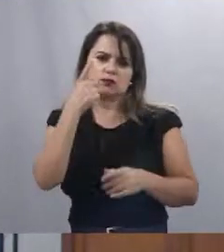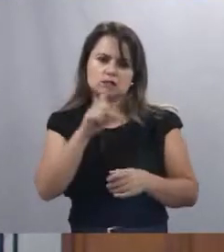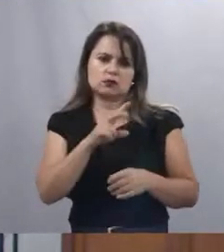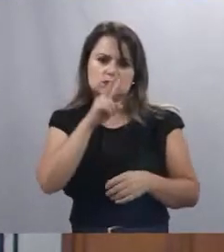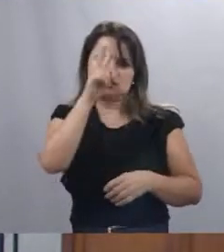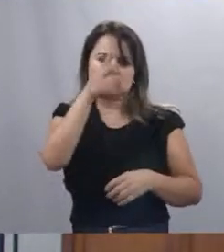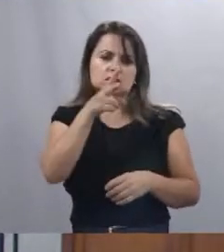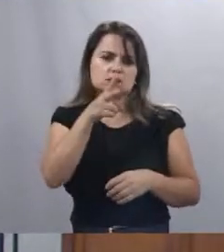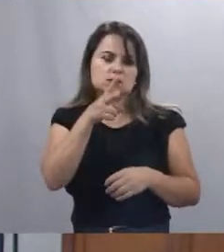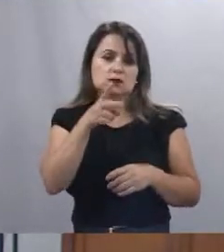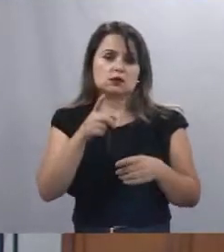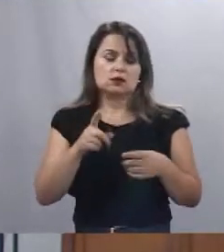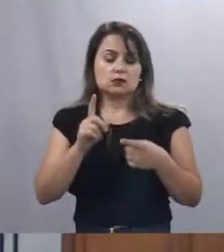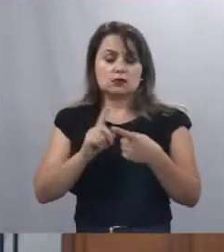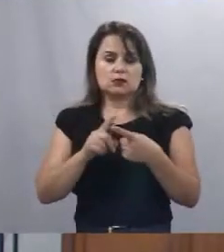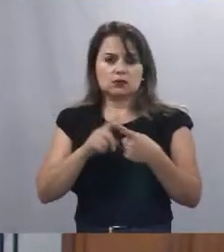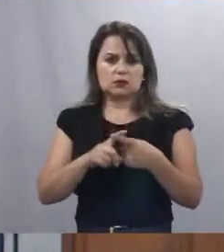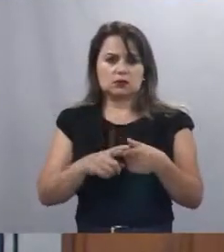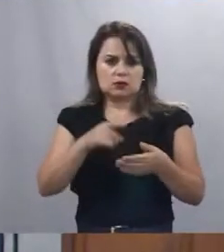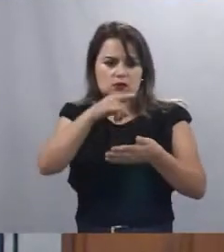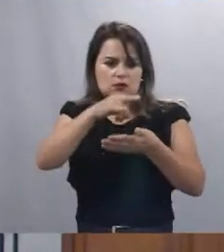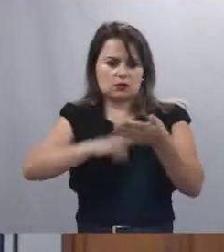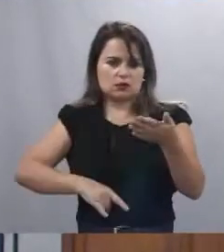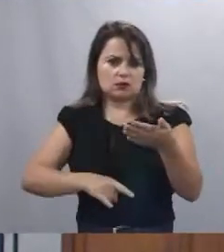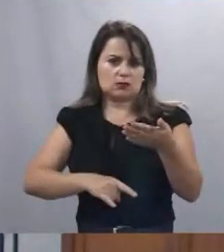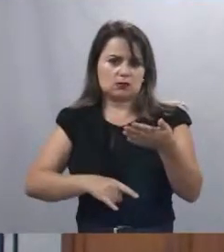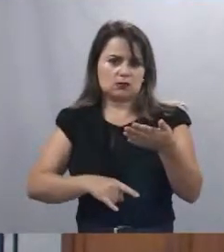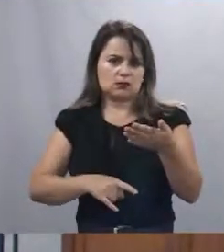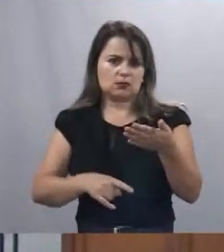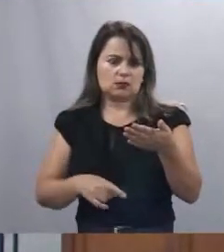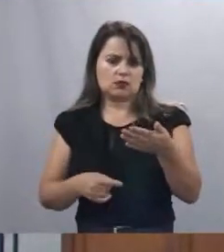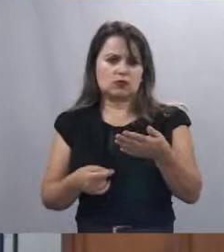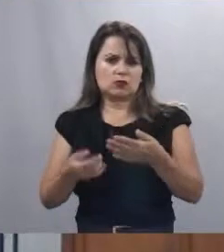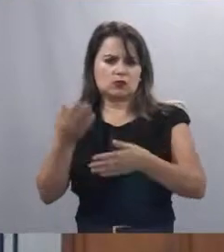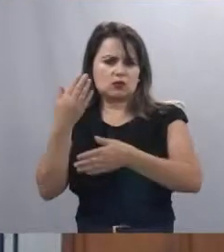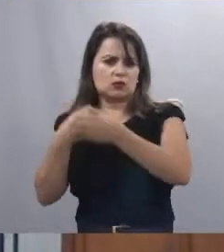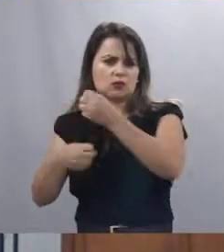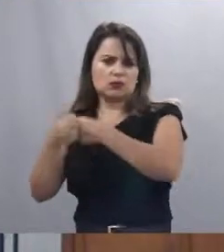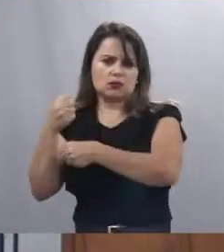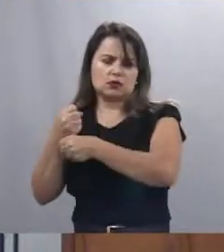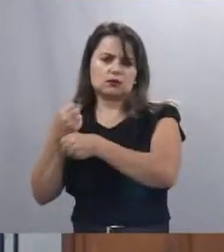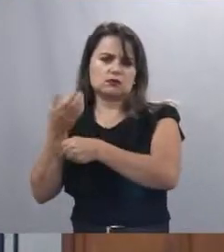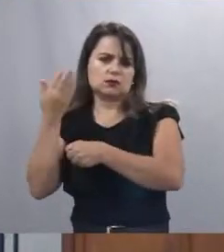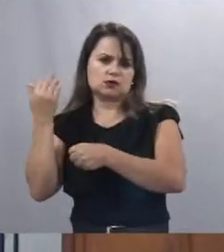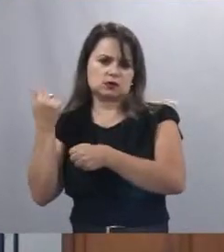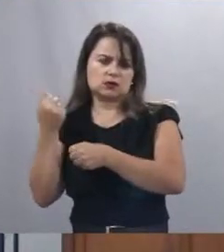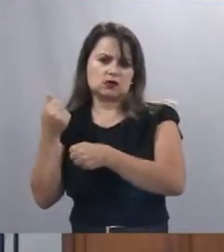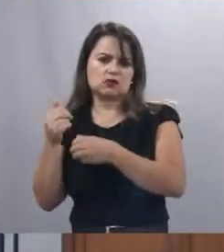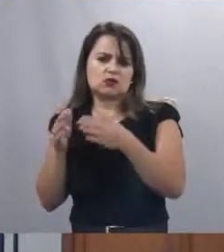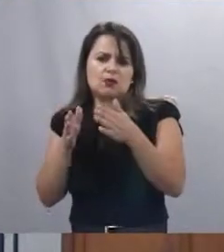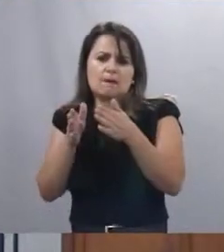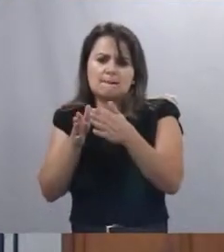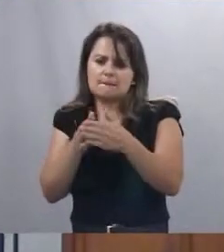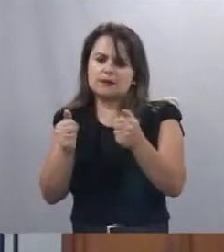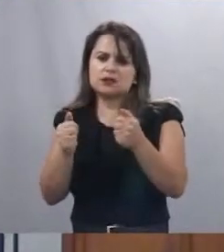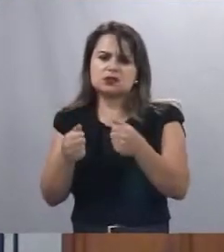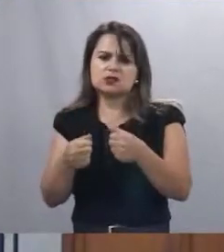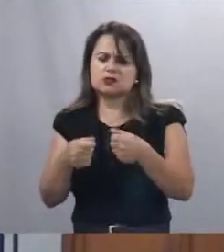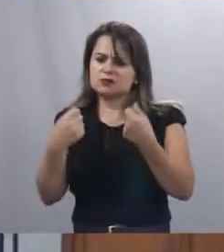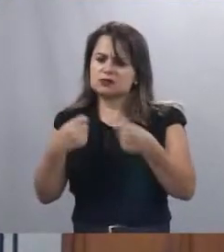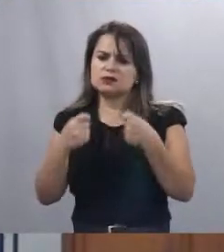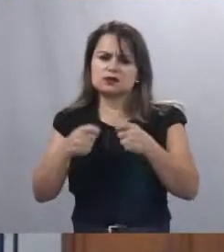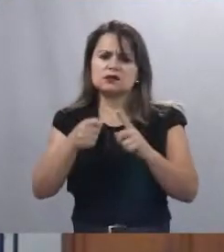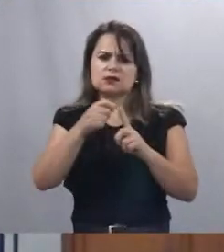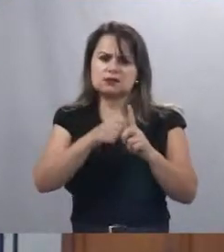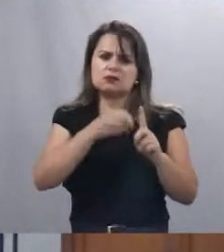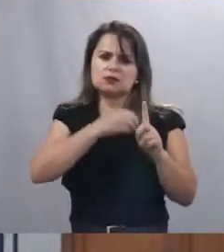Esse requerimento, vereador, não é o primeiro, não. Eu fiz um requerimento no ano passado também, cobrando, e a gente vê que está sob júdice,